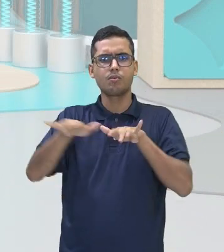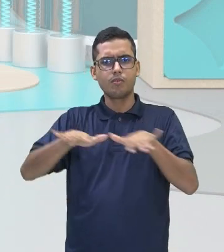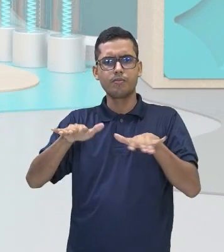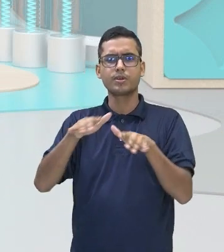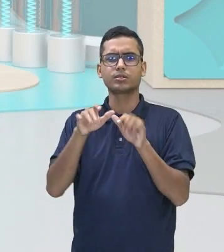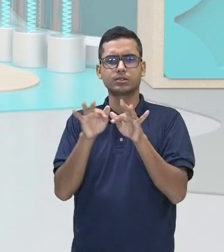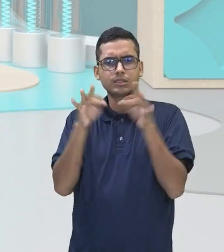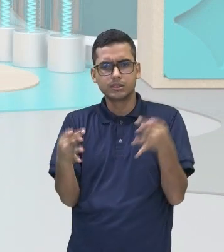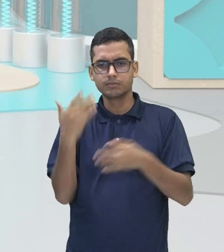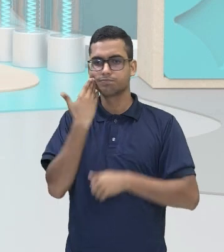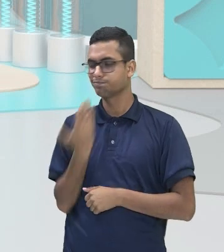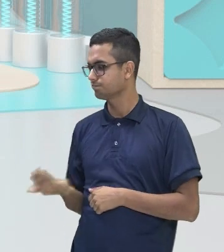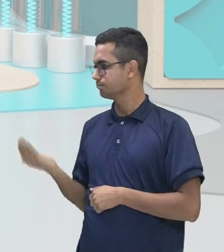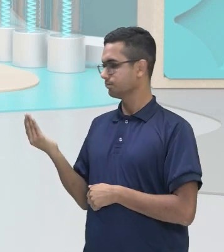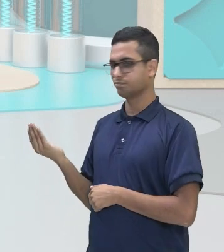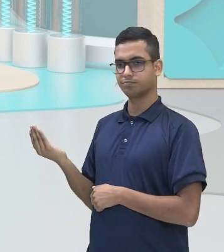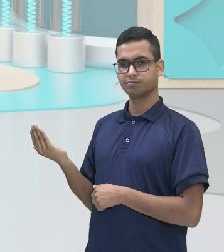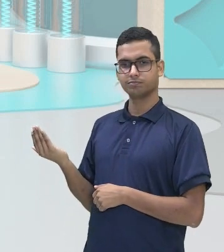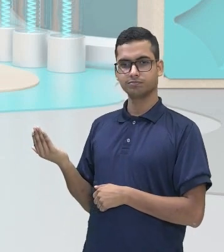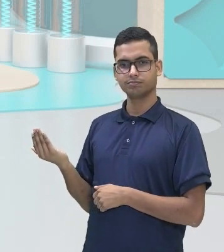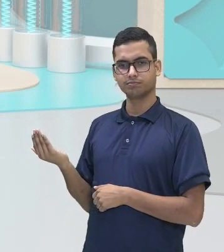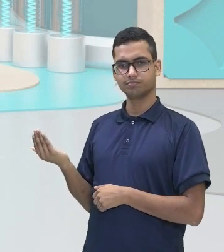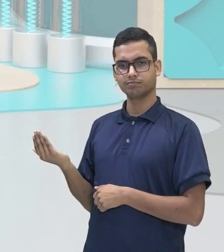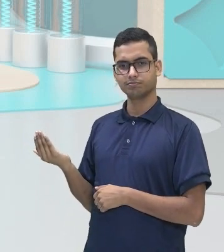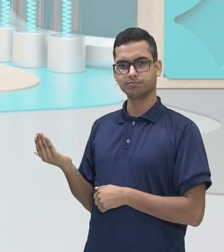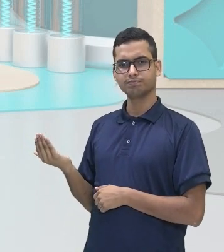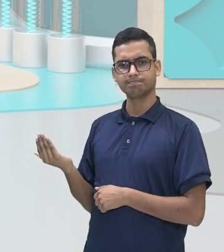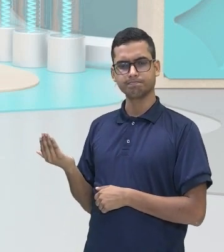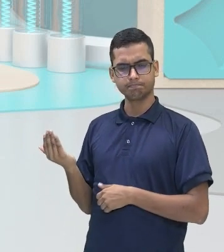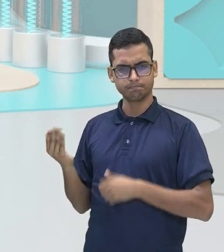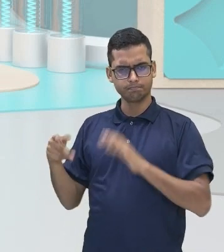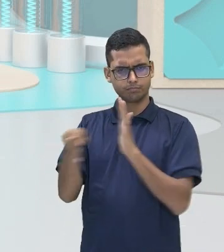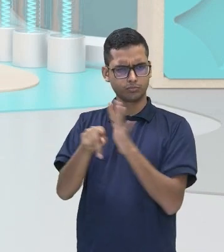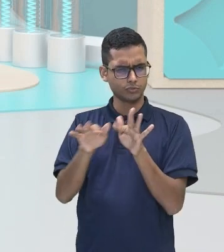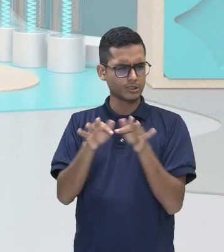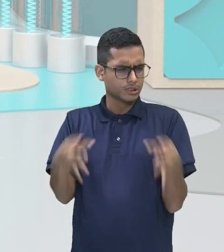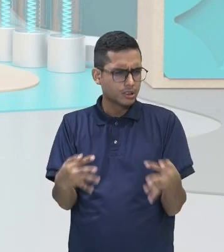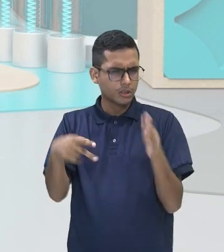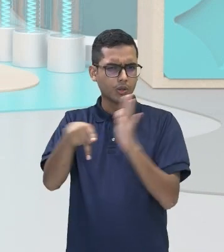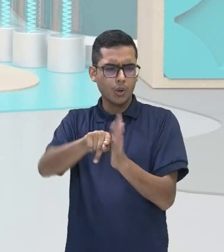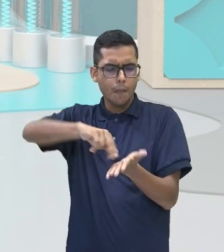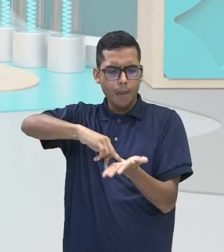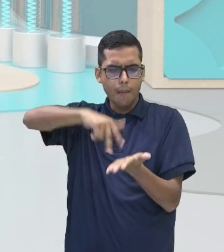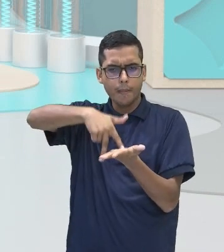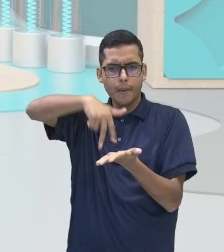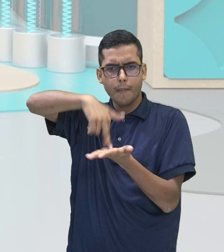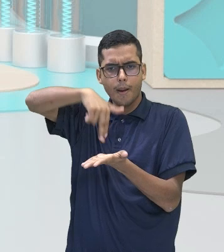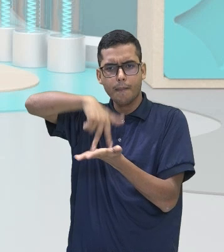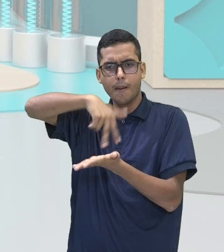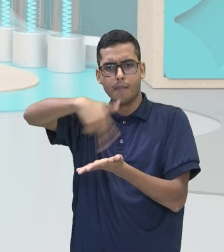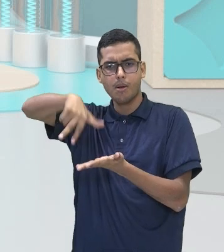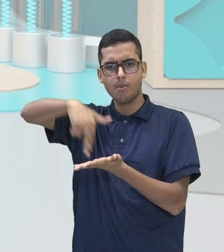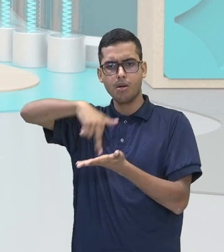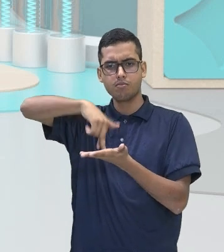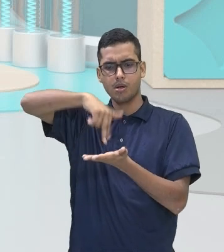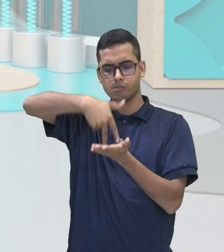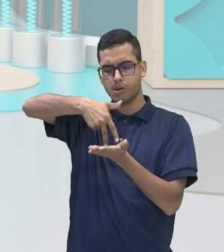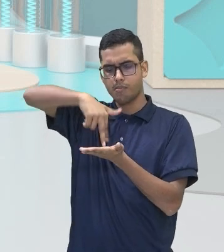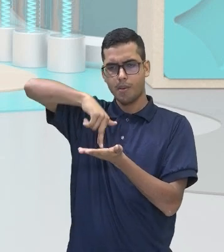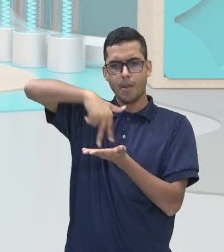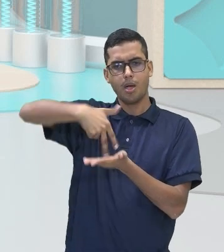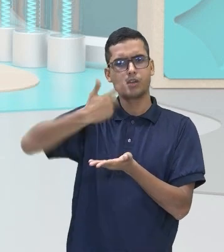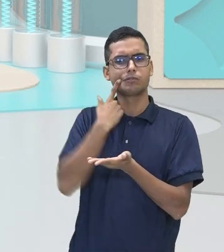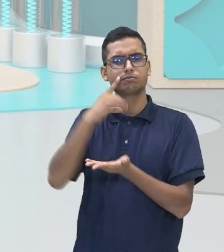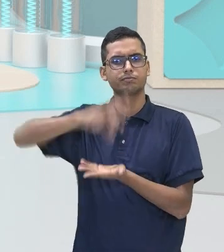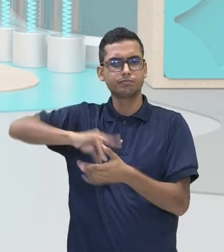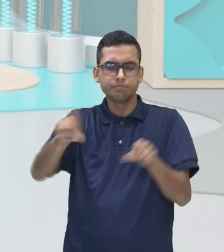para um lado e para o outro, e voltava, giros simples, movimentos muito básicos, mas havia esse compasso